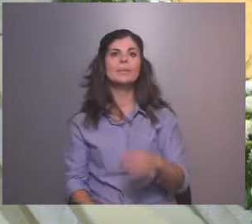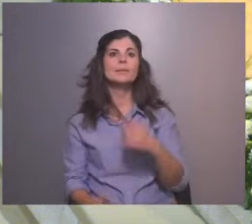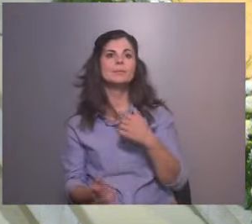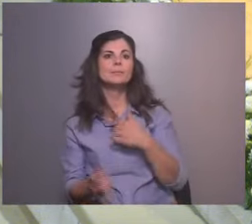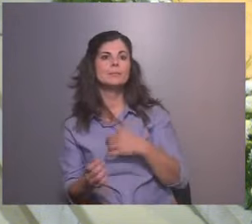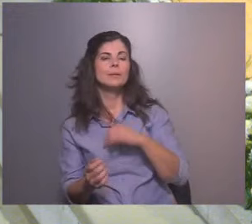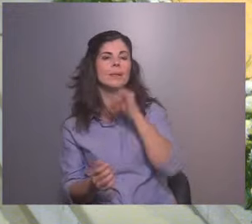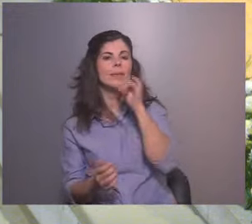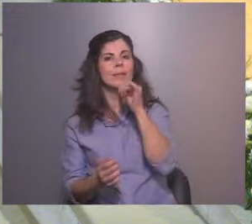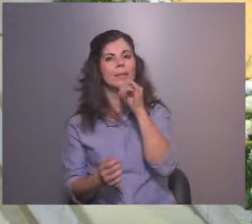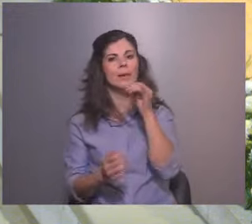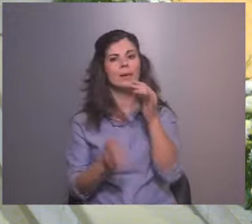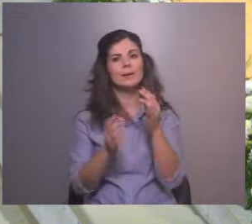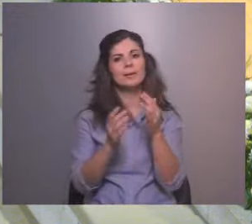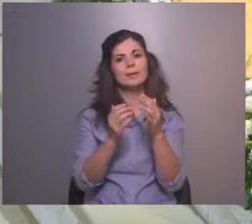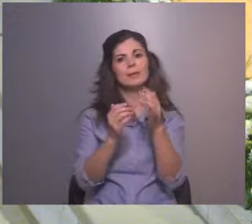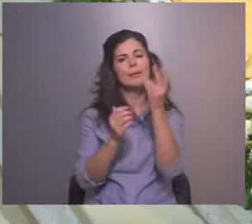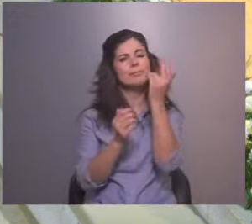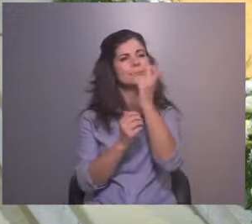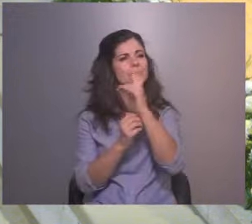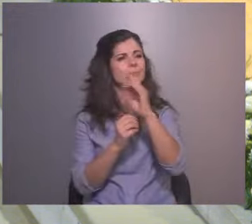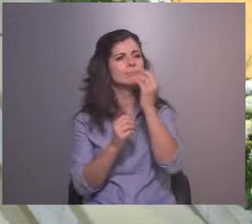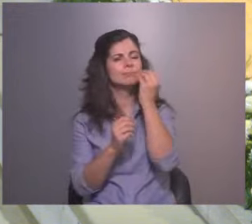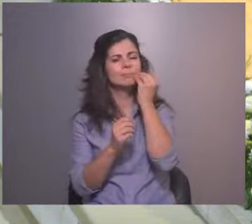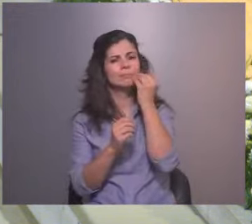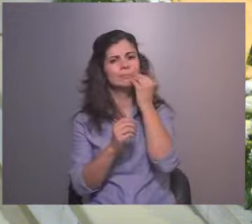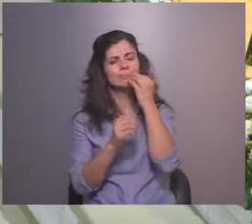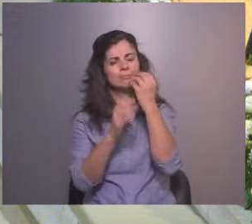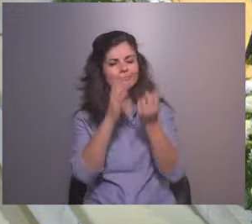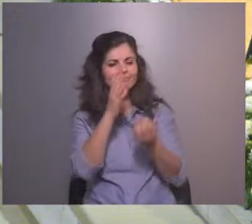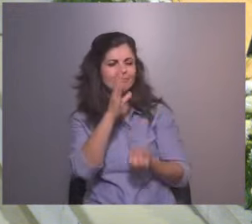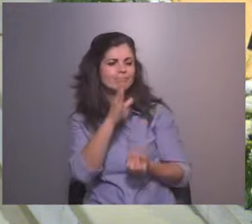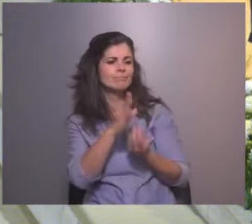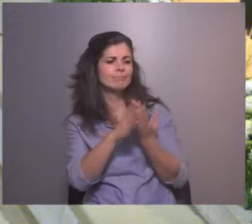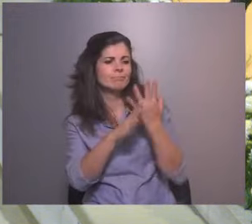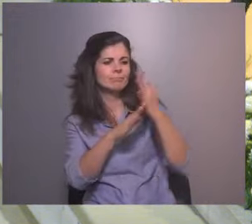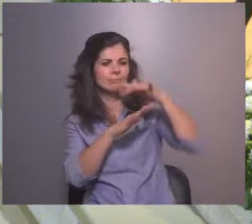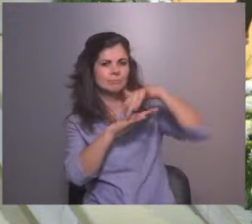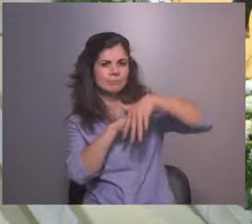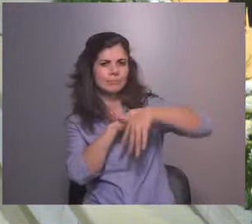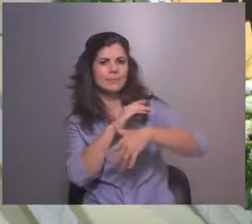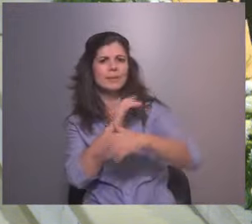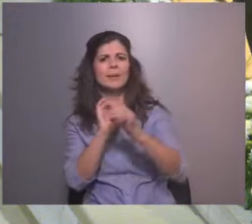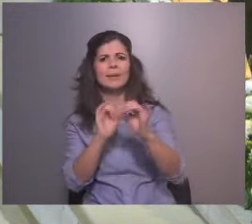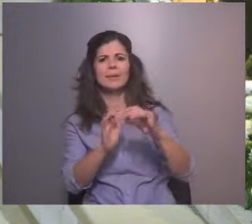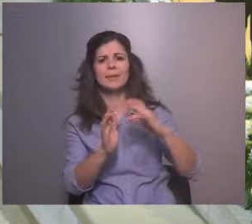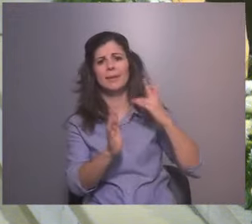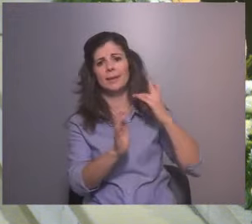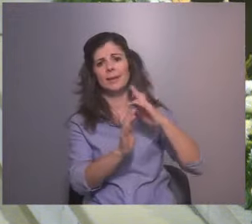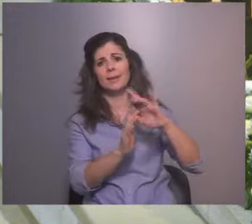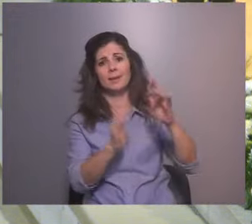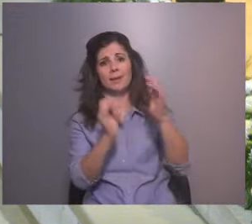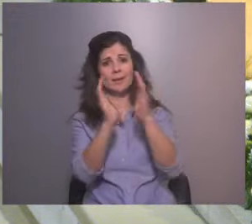Amen. Vai mais forte. Lumen Christi.